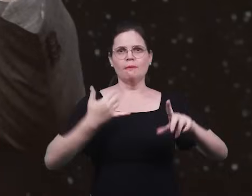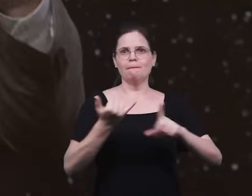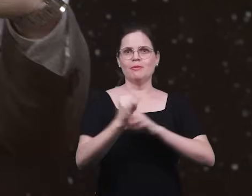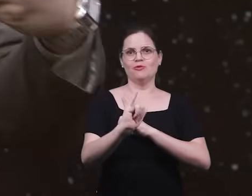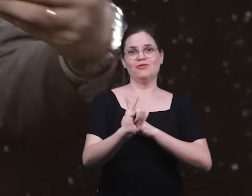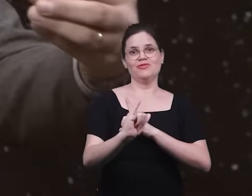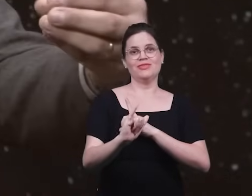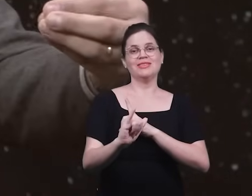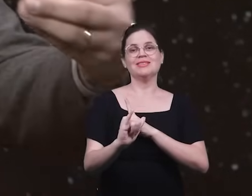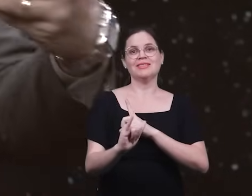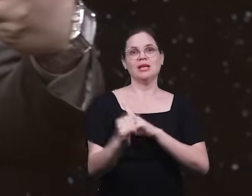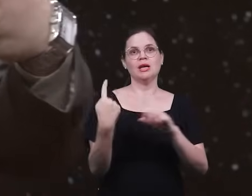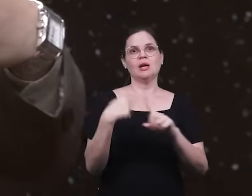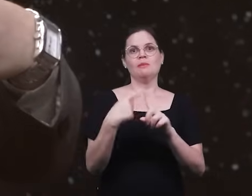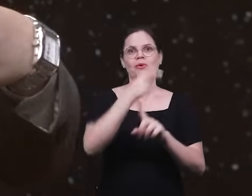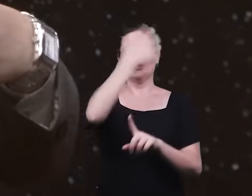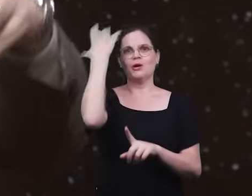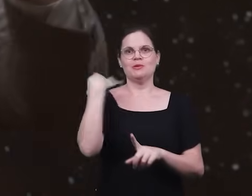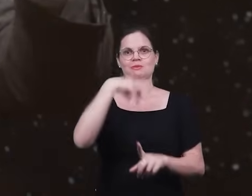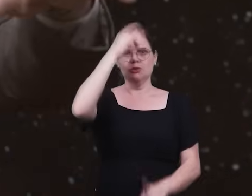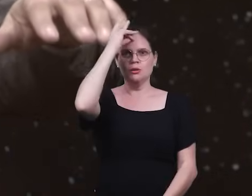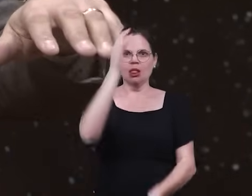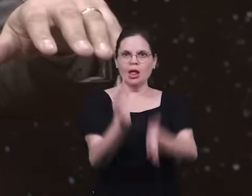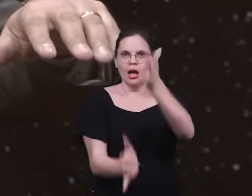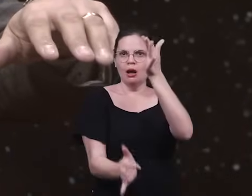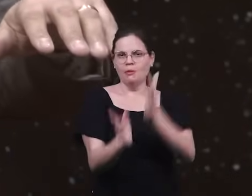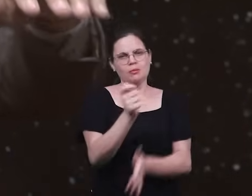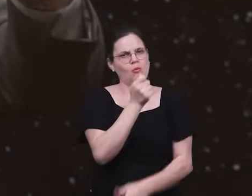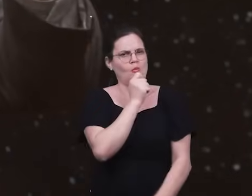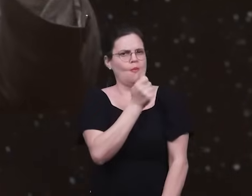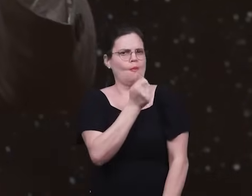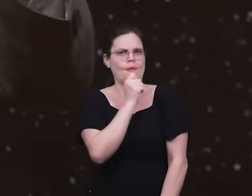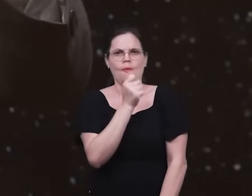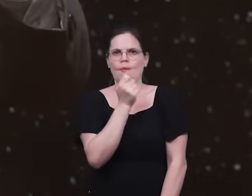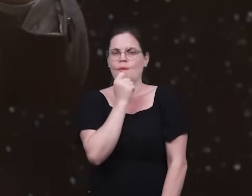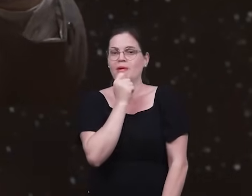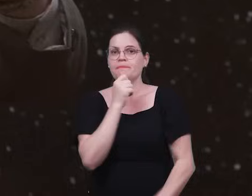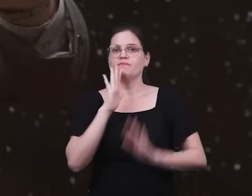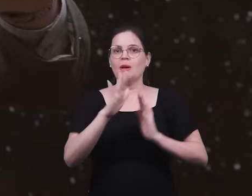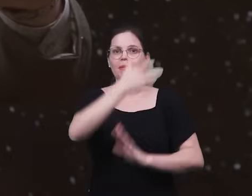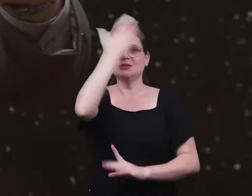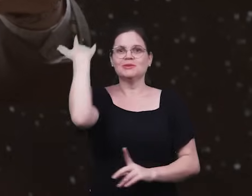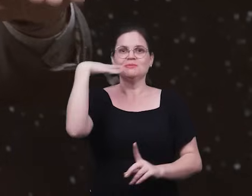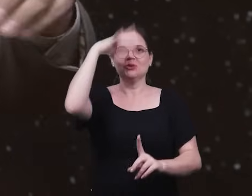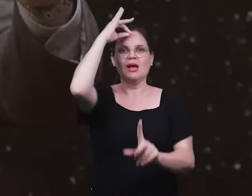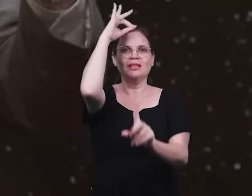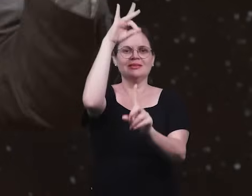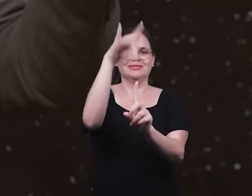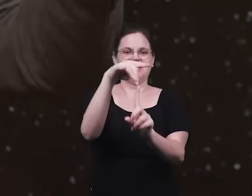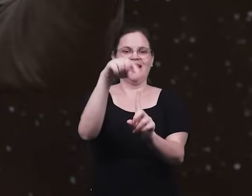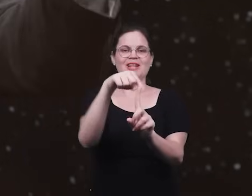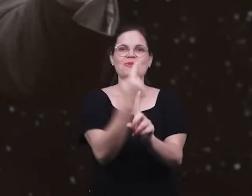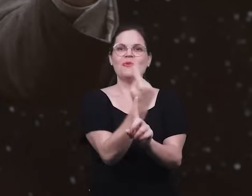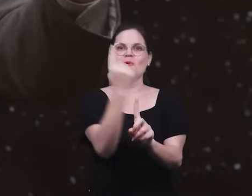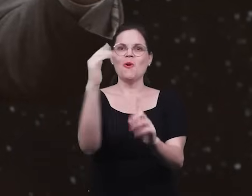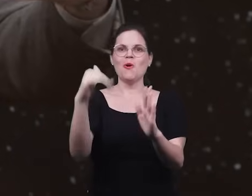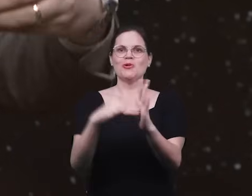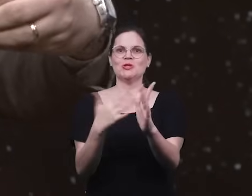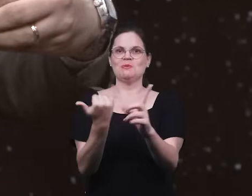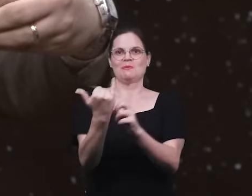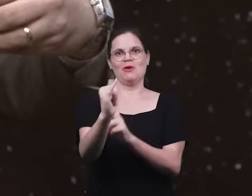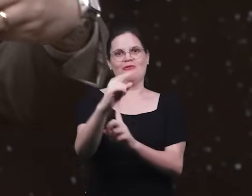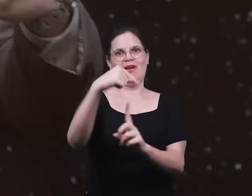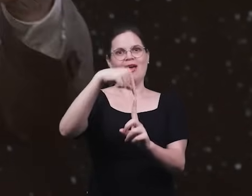momento o espírito santo ainda não tinha sido derramado mas pousava então ele ele foi ali o último profeta da lei em que o Espírito Santo